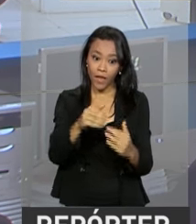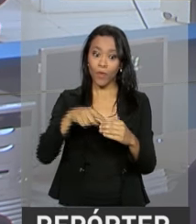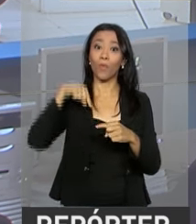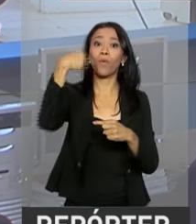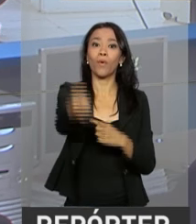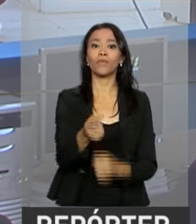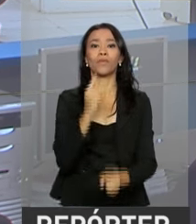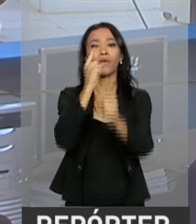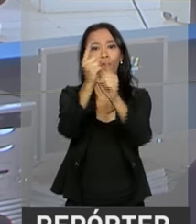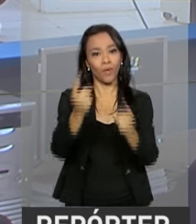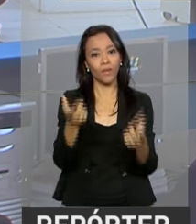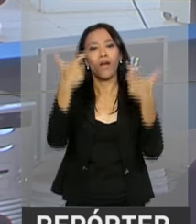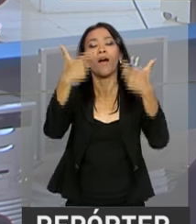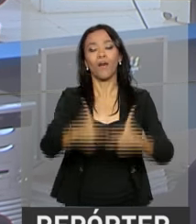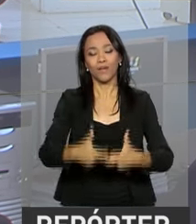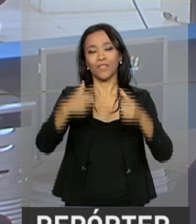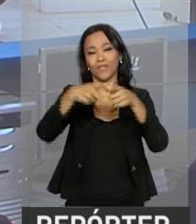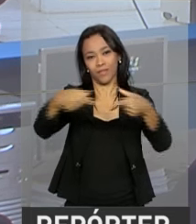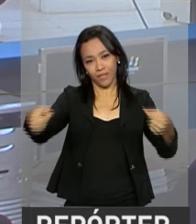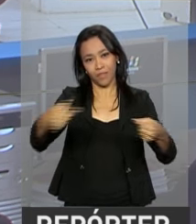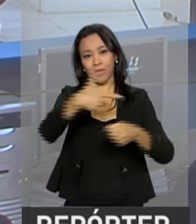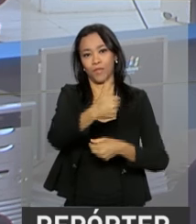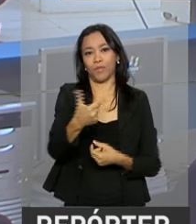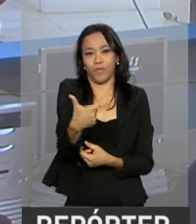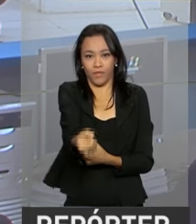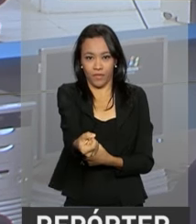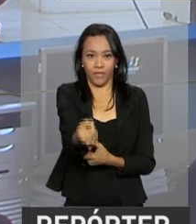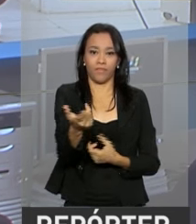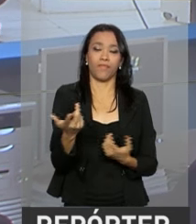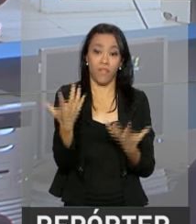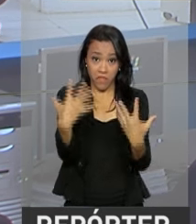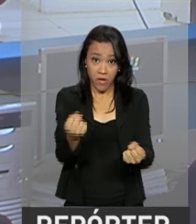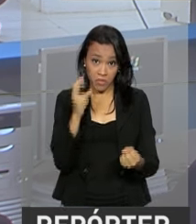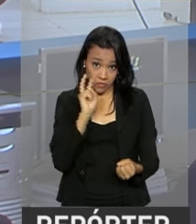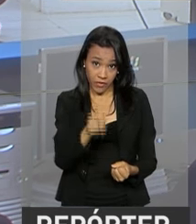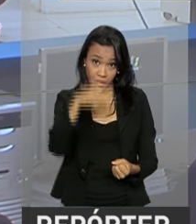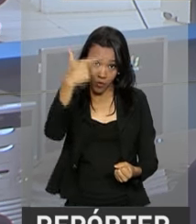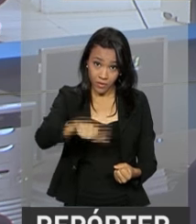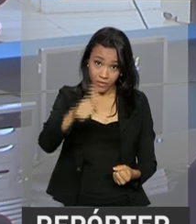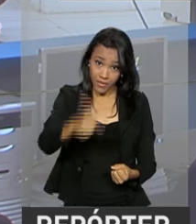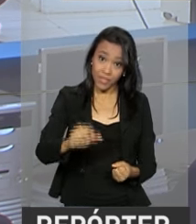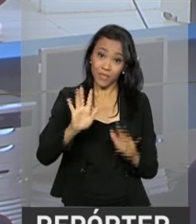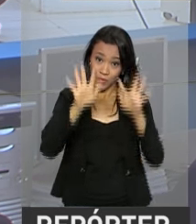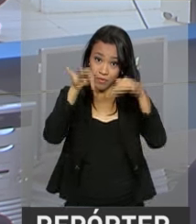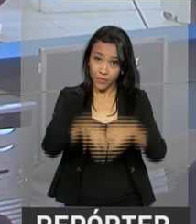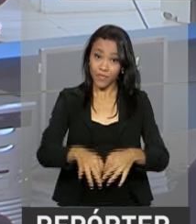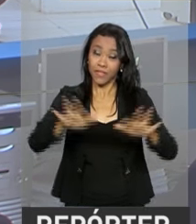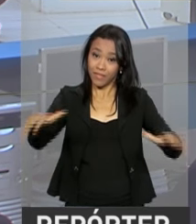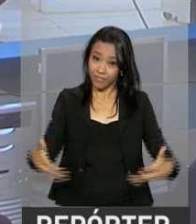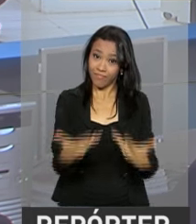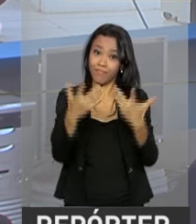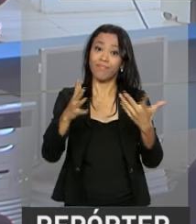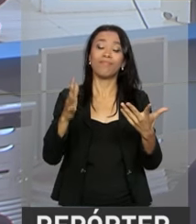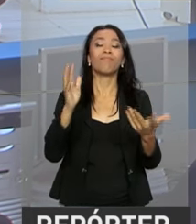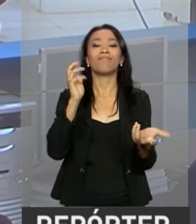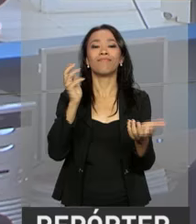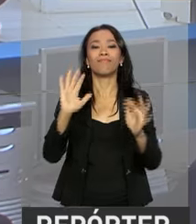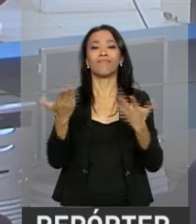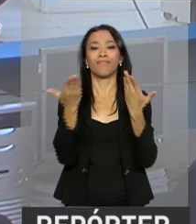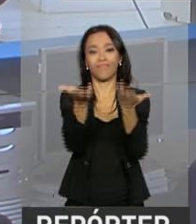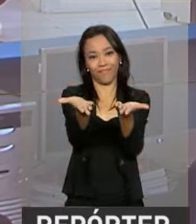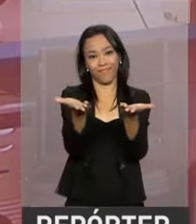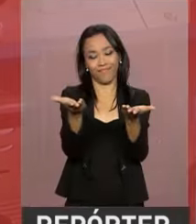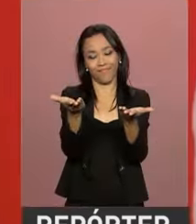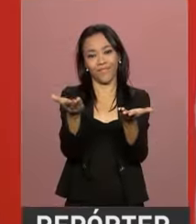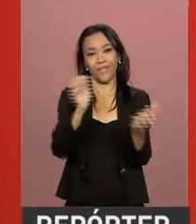próximos jogos paralímpicos em Tóquio em 2020 e vamos ver agora mais um pouco do encerramento da paralimpia do Rio